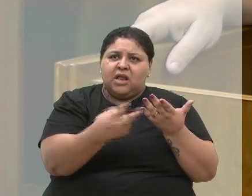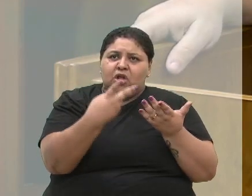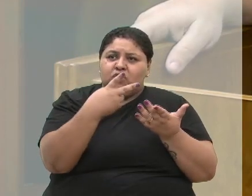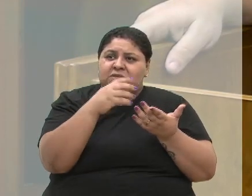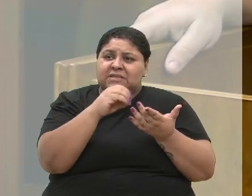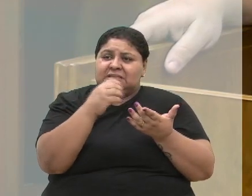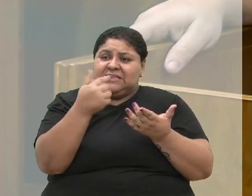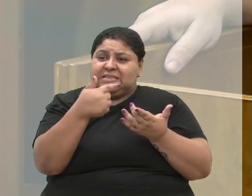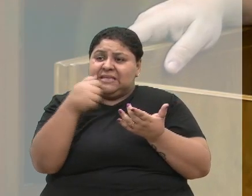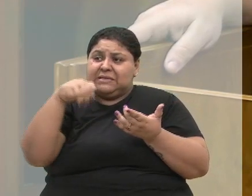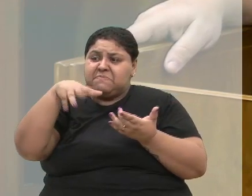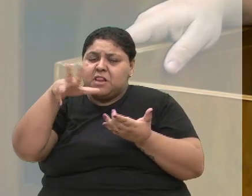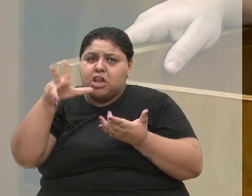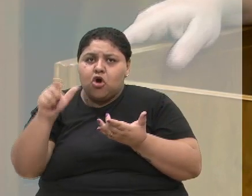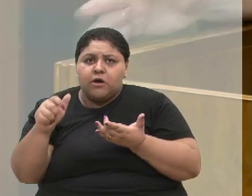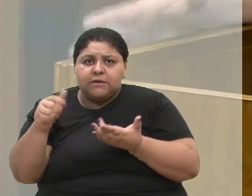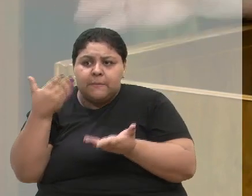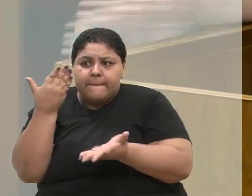milhões.